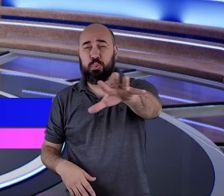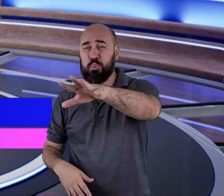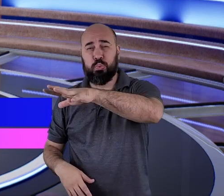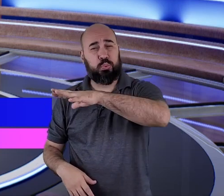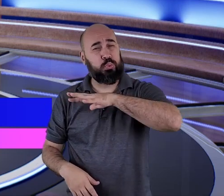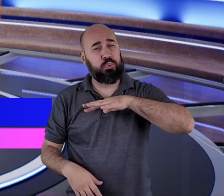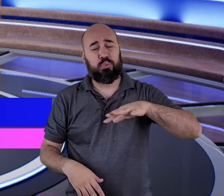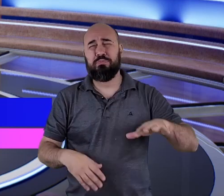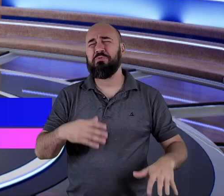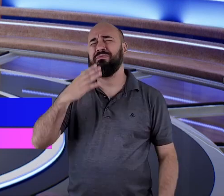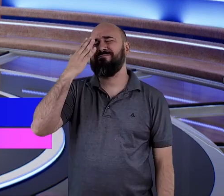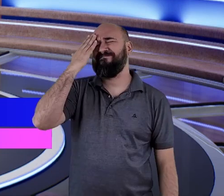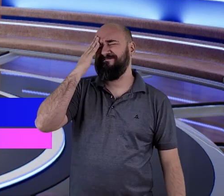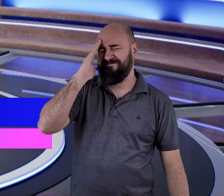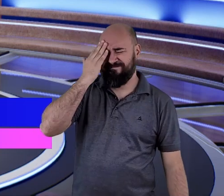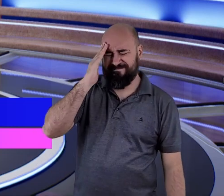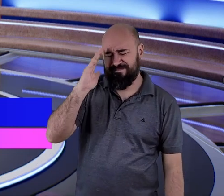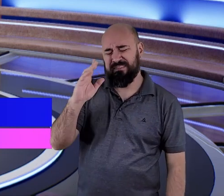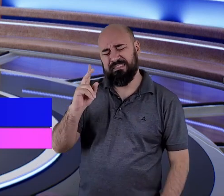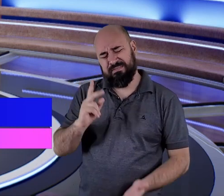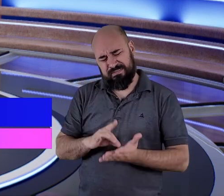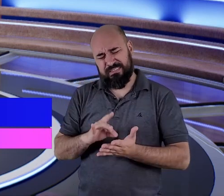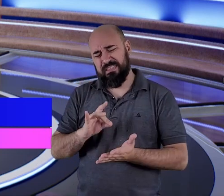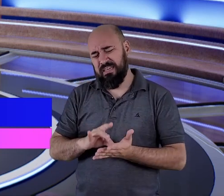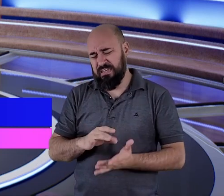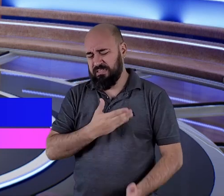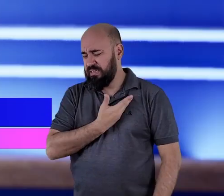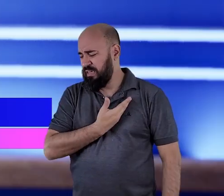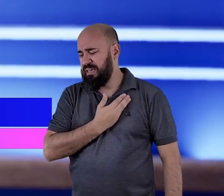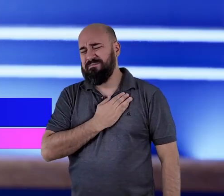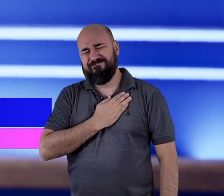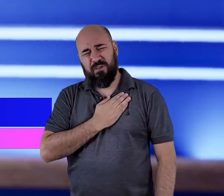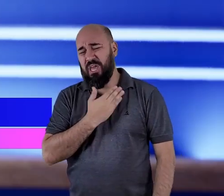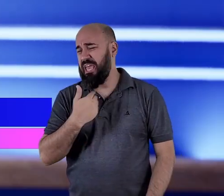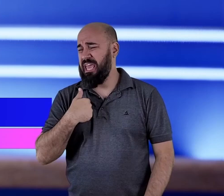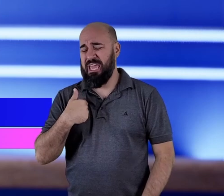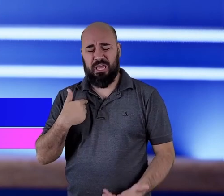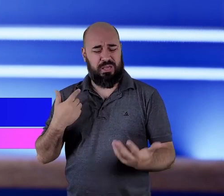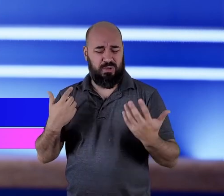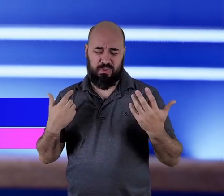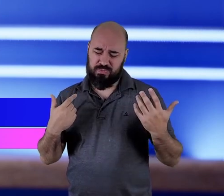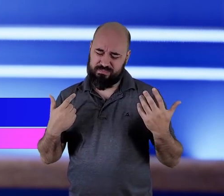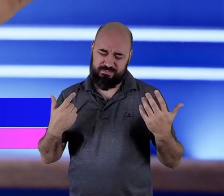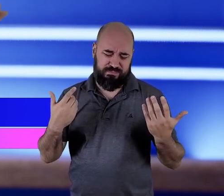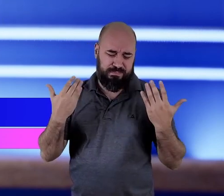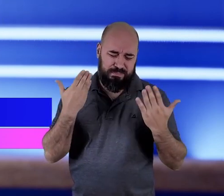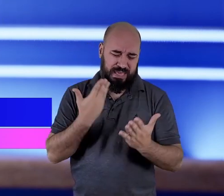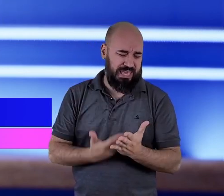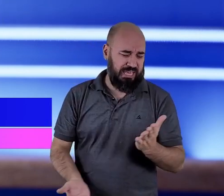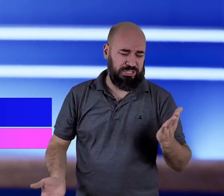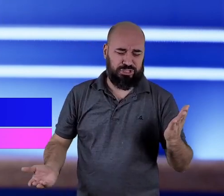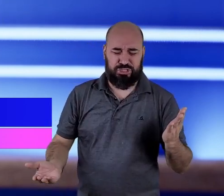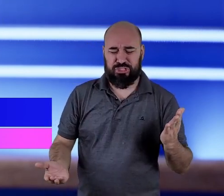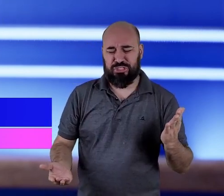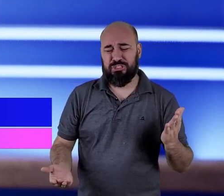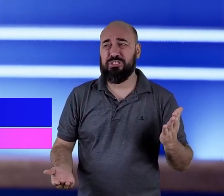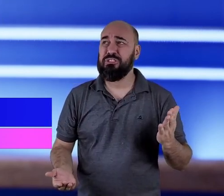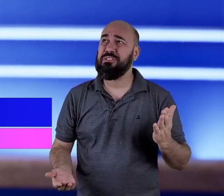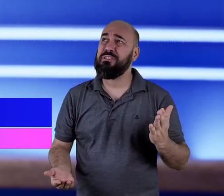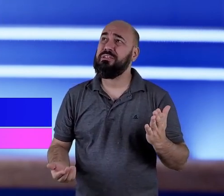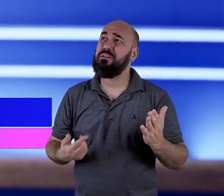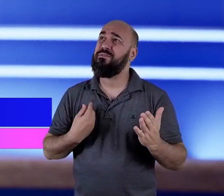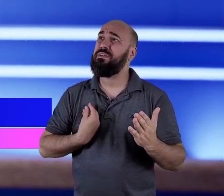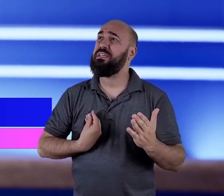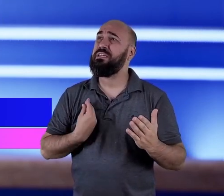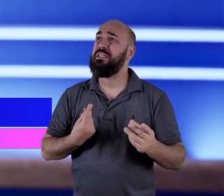quais perderam a eternidade. Quando não houver mais perguntas na mente de ninguém, Paulo